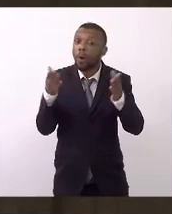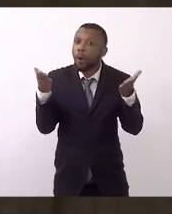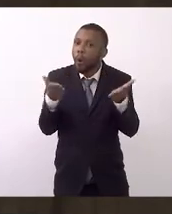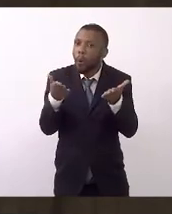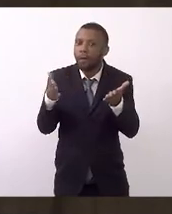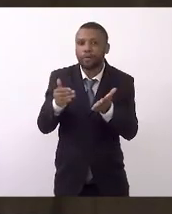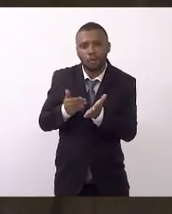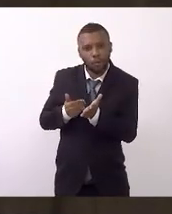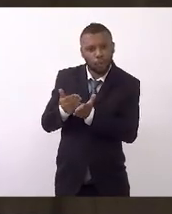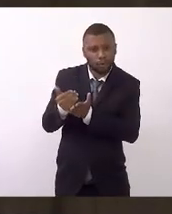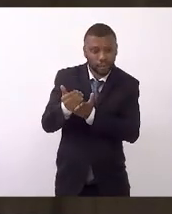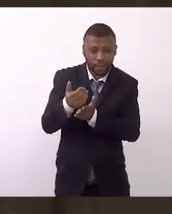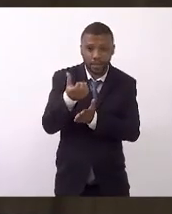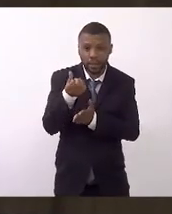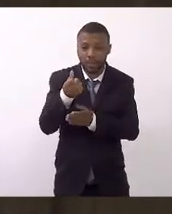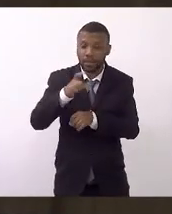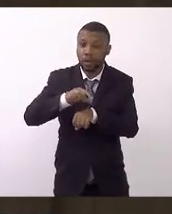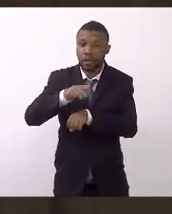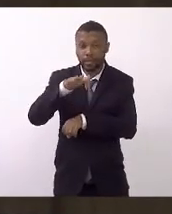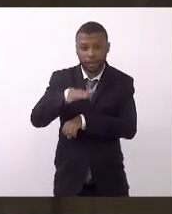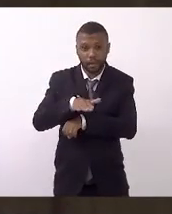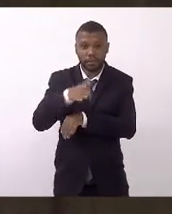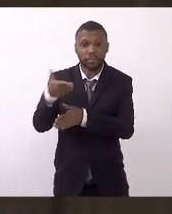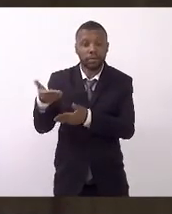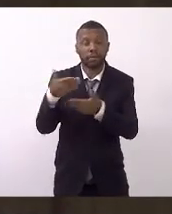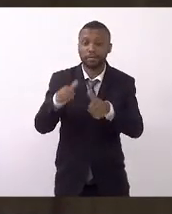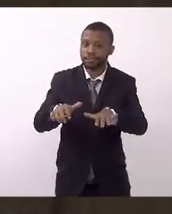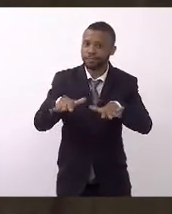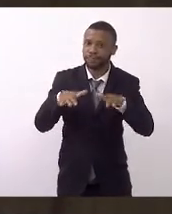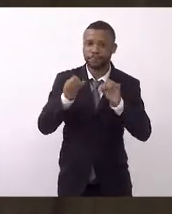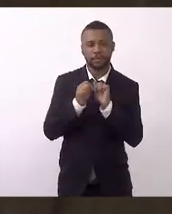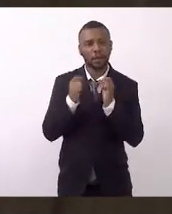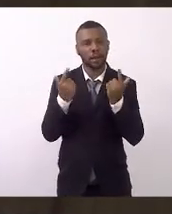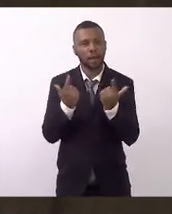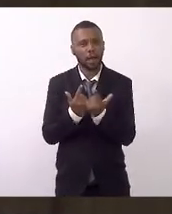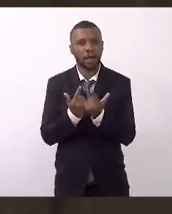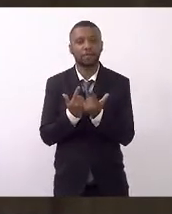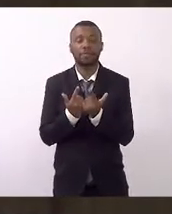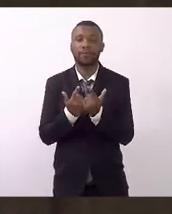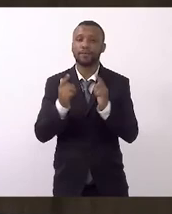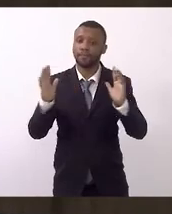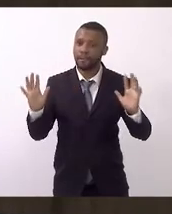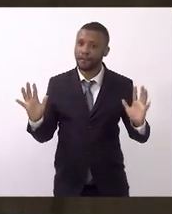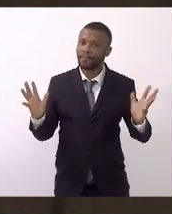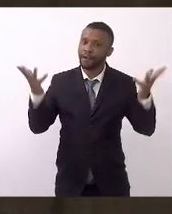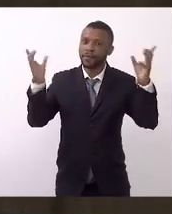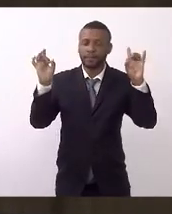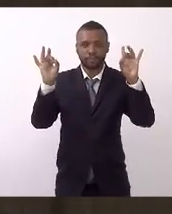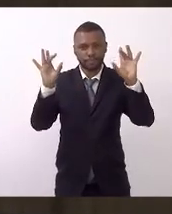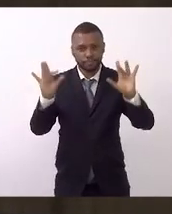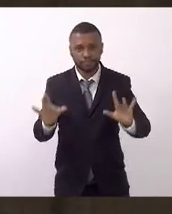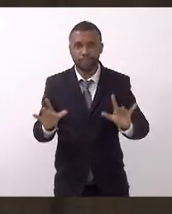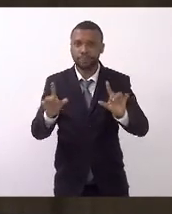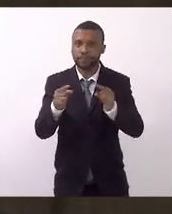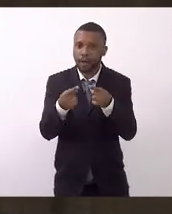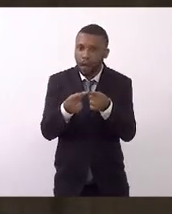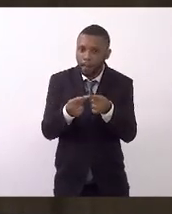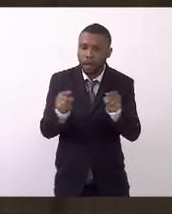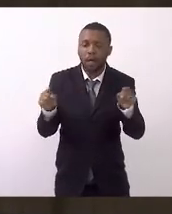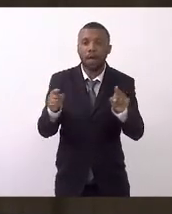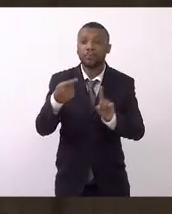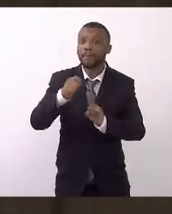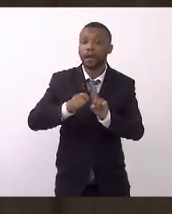18 horas, vamos receber aqui no plenário da Alerj uma sessão solene de abertura do Abril